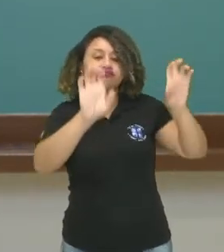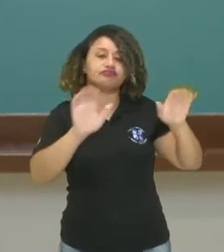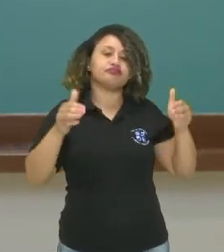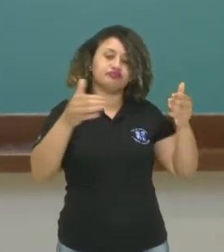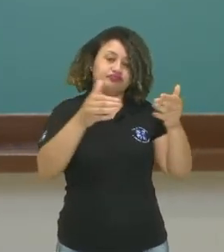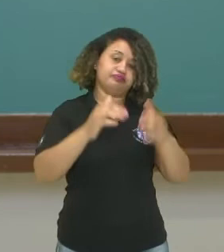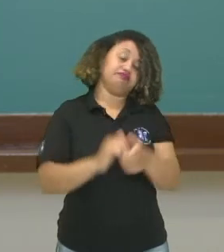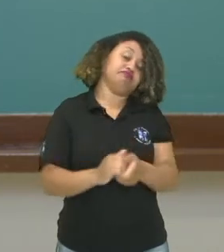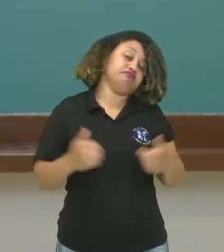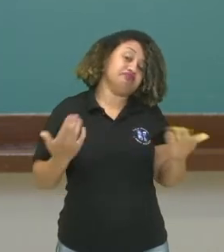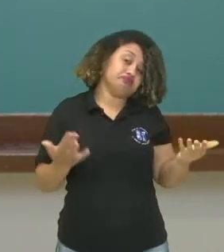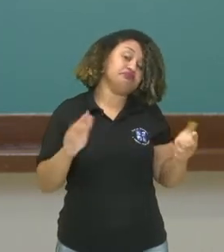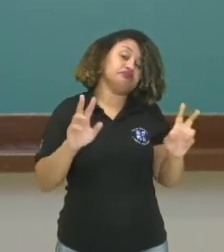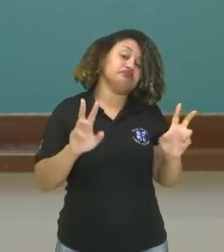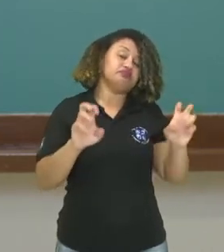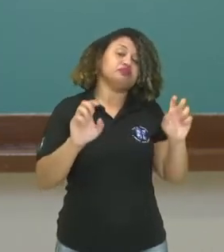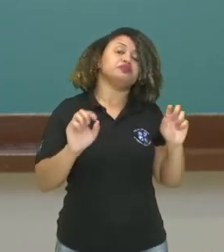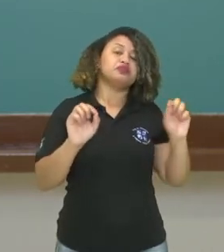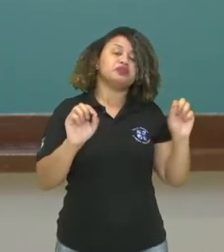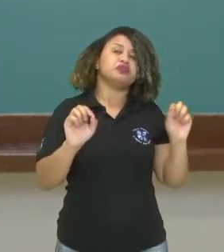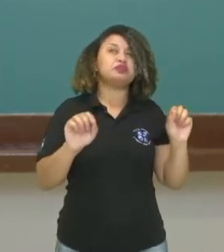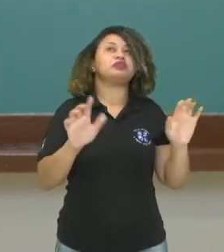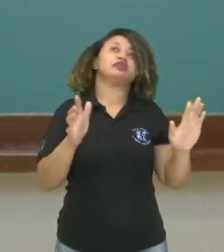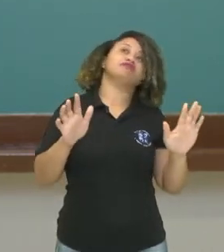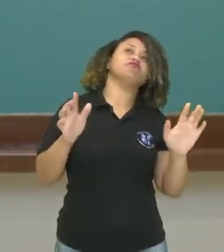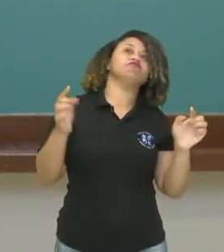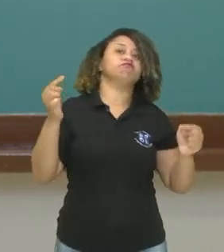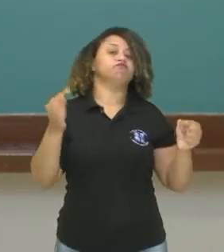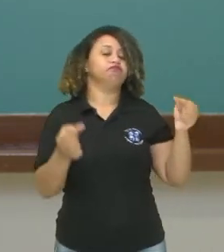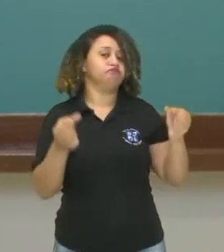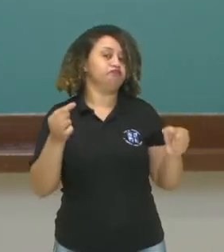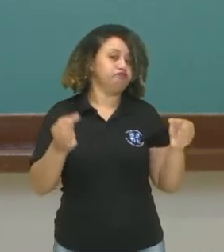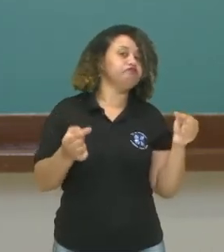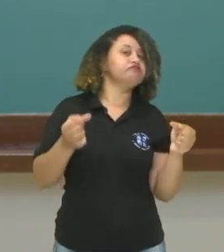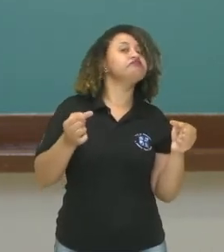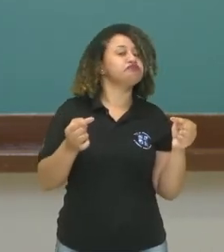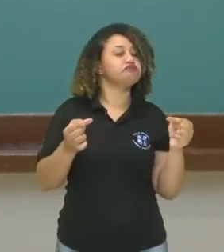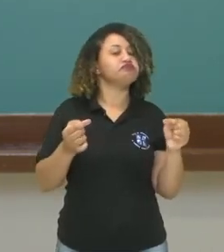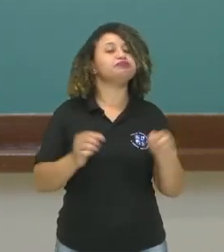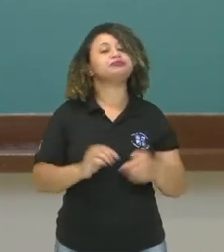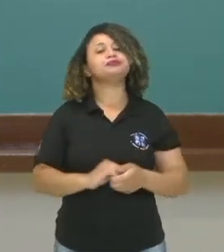e normalmente uma temática sempre polêmica, que gera discussão.